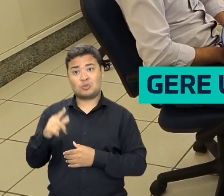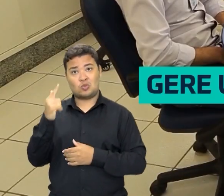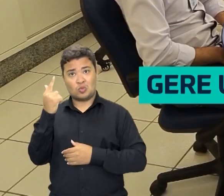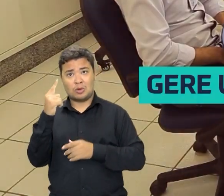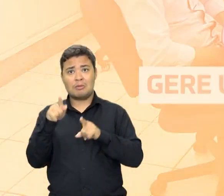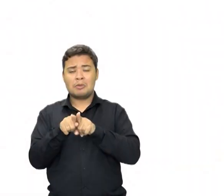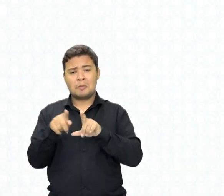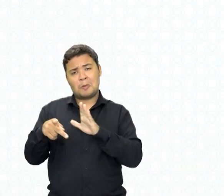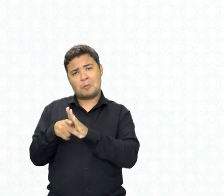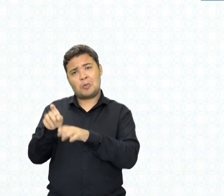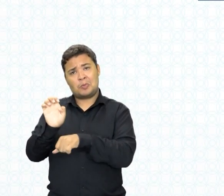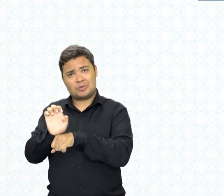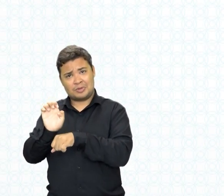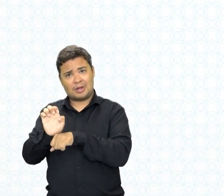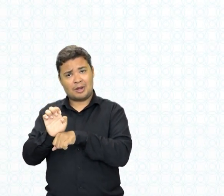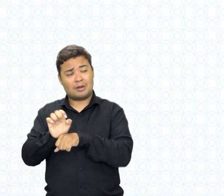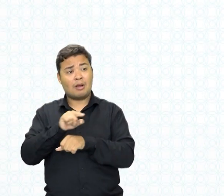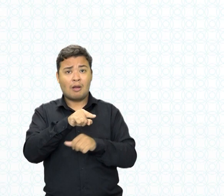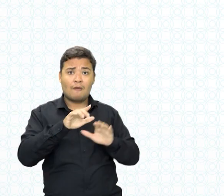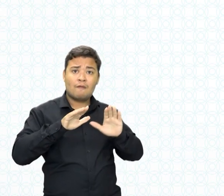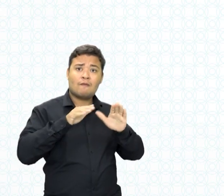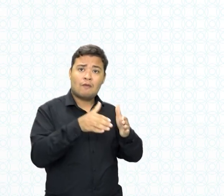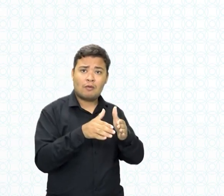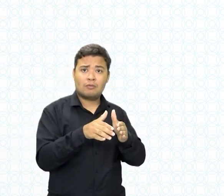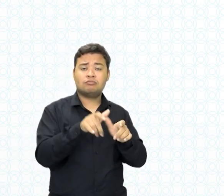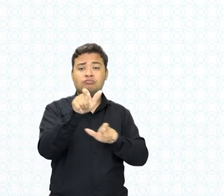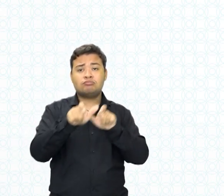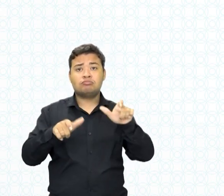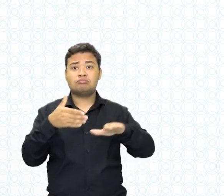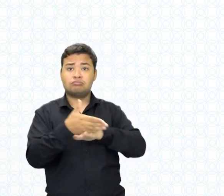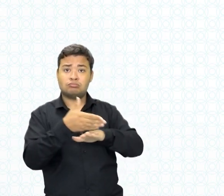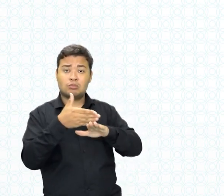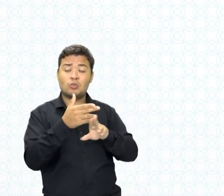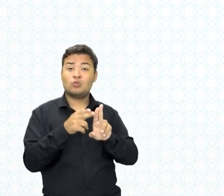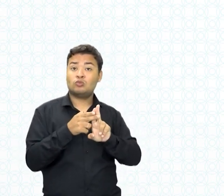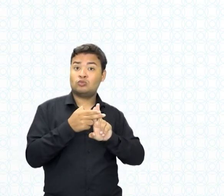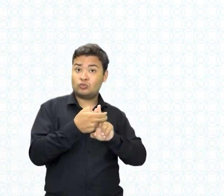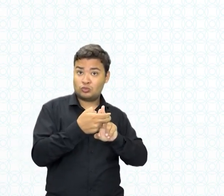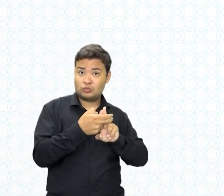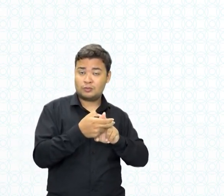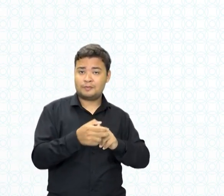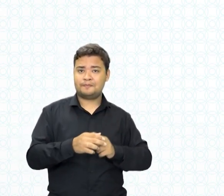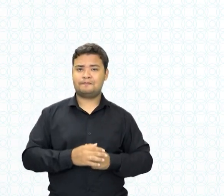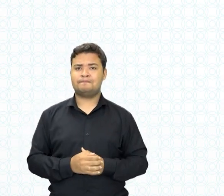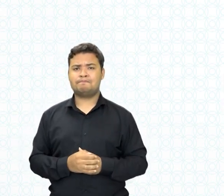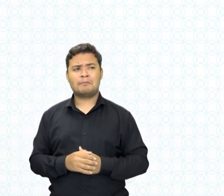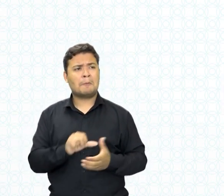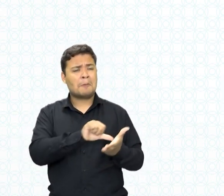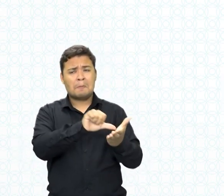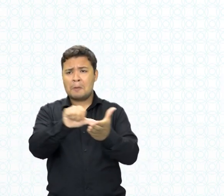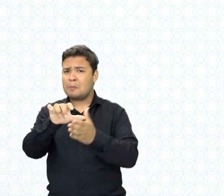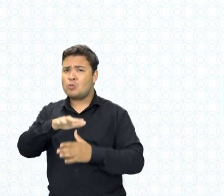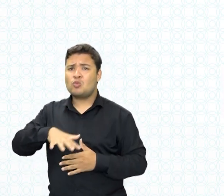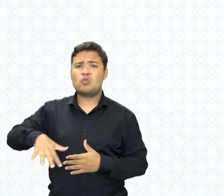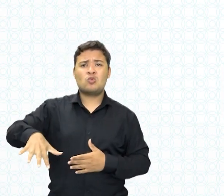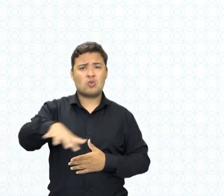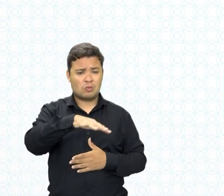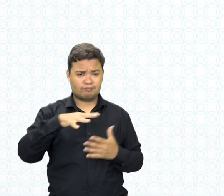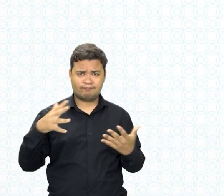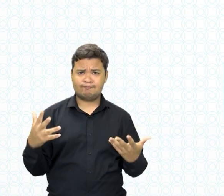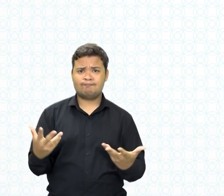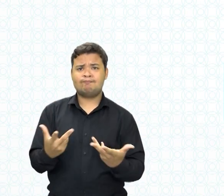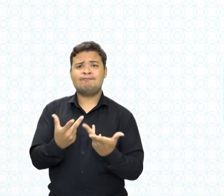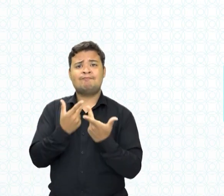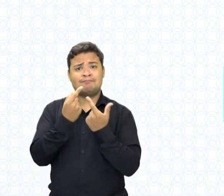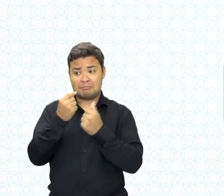também estaduais, voltadas para os usuários do Sistema Único de Saúde, o SUS, todas elas consideradas